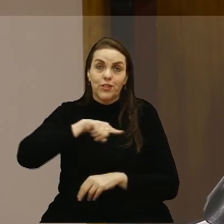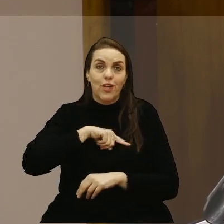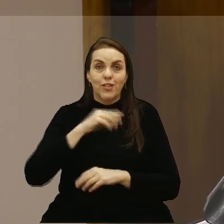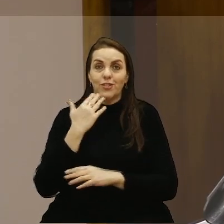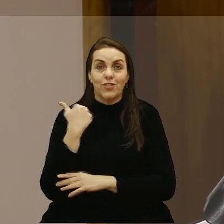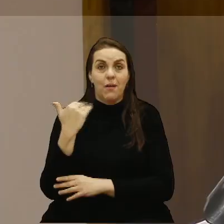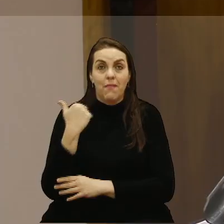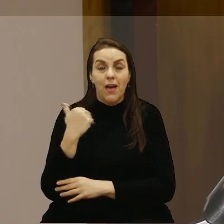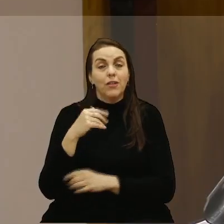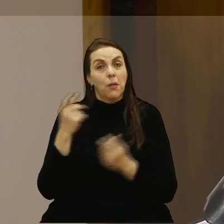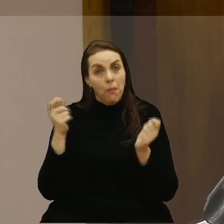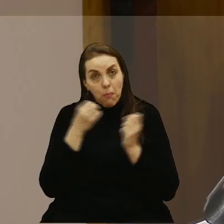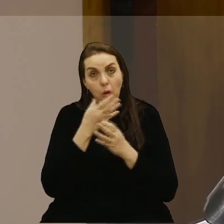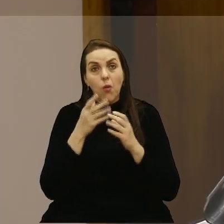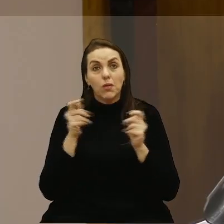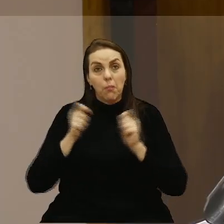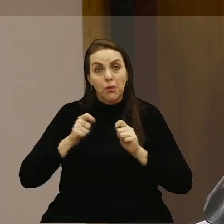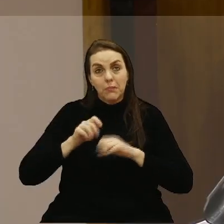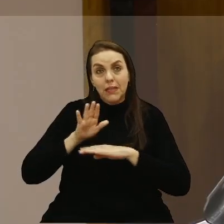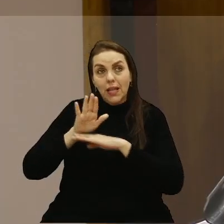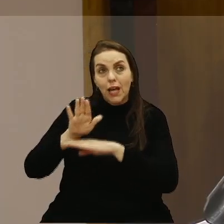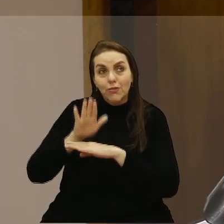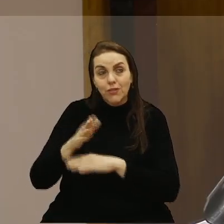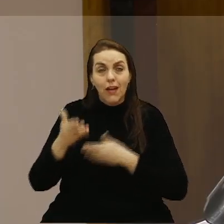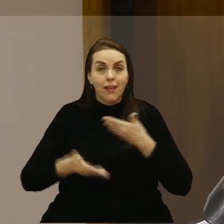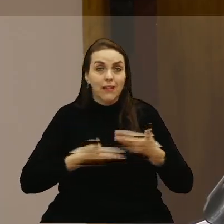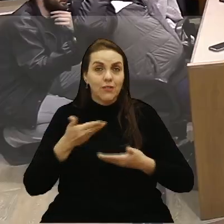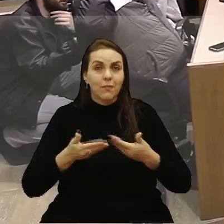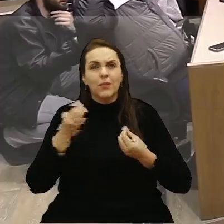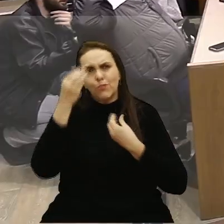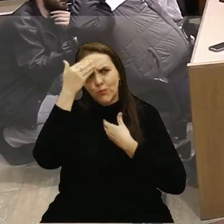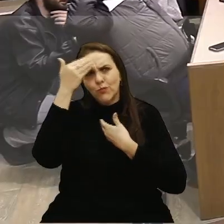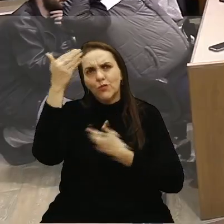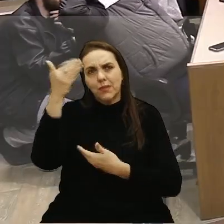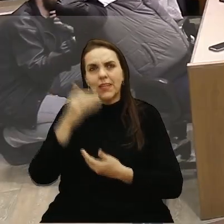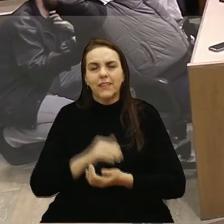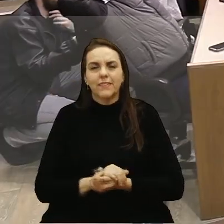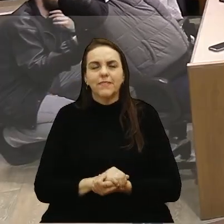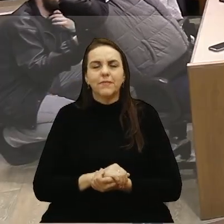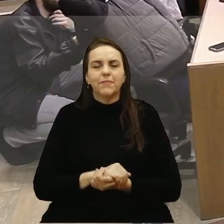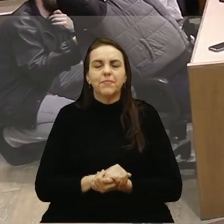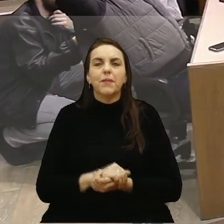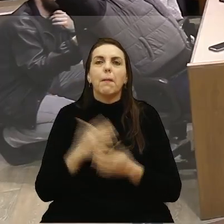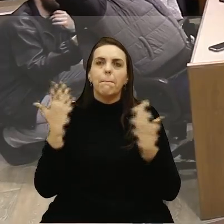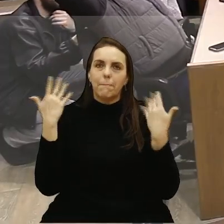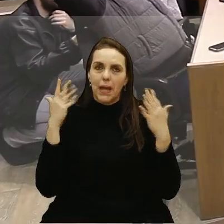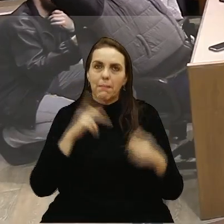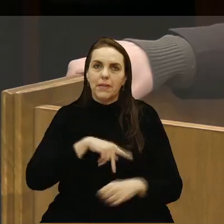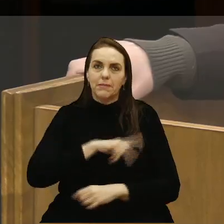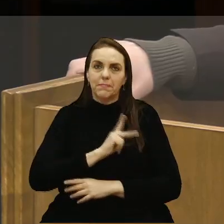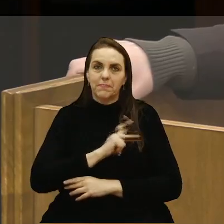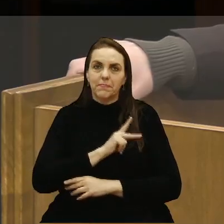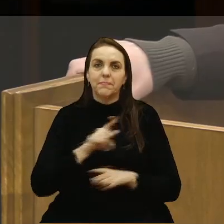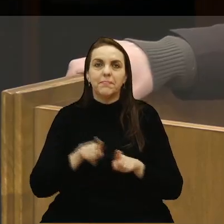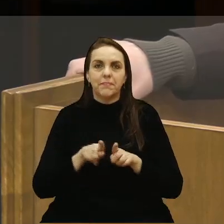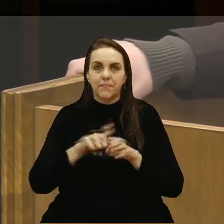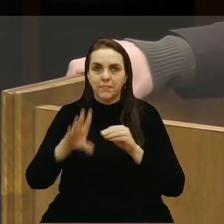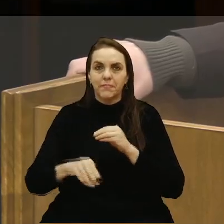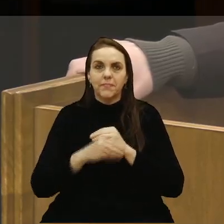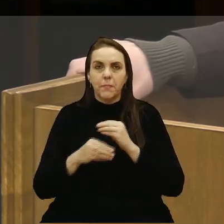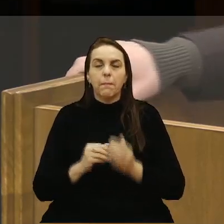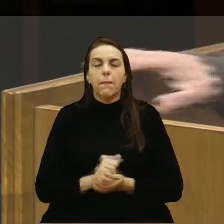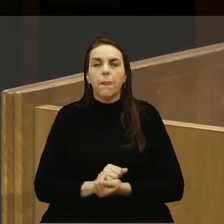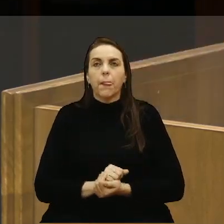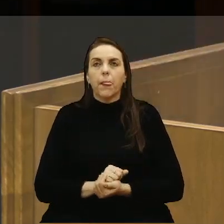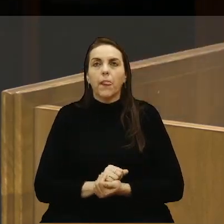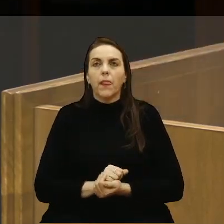conseguindo ajudar, né, a atender. Muito obrigado, vereador. Isso aí, parabéns, vereador Pedro, pela sua contribuição. É isso aí.